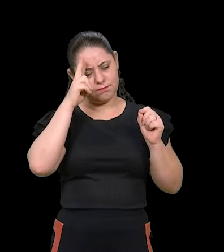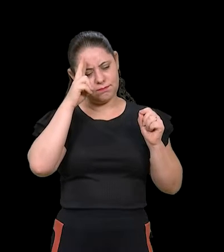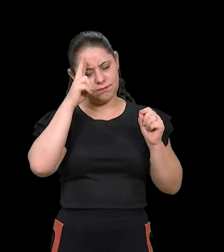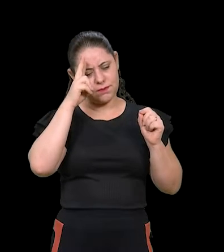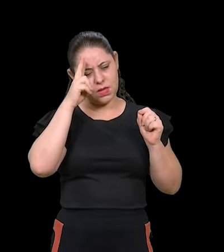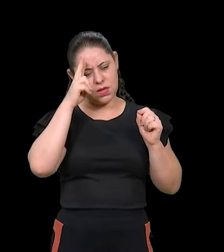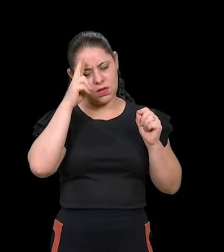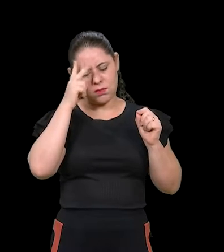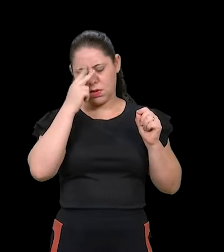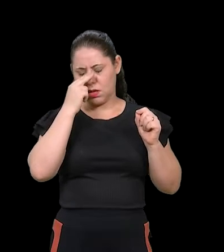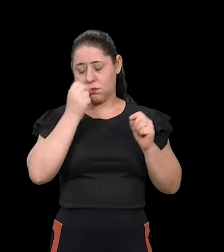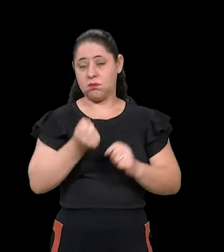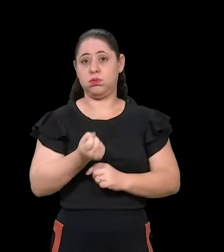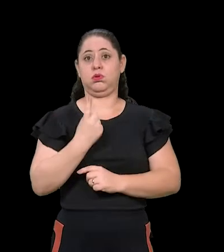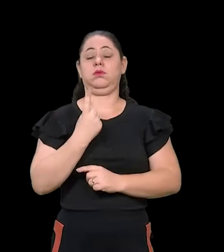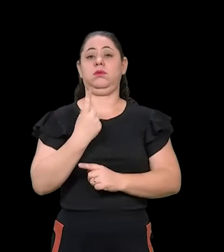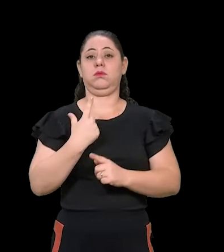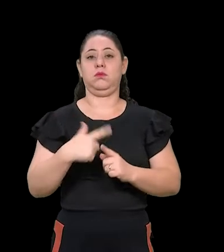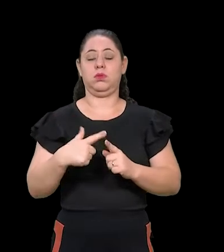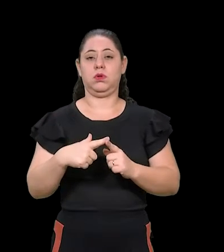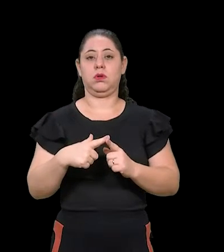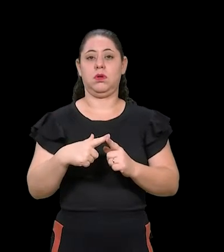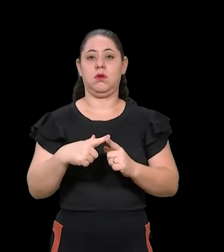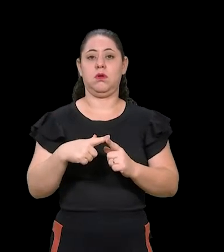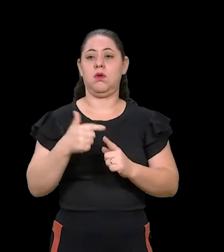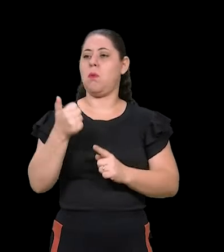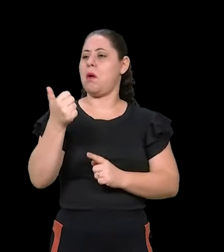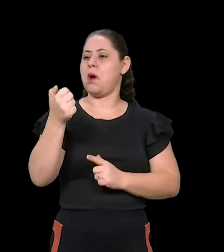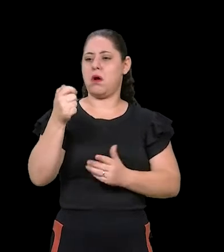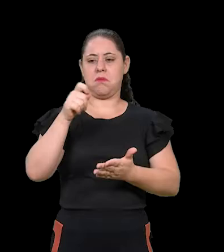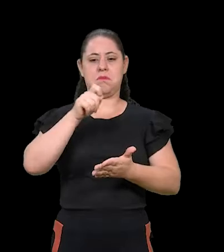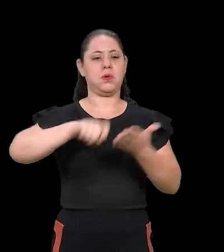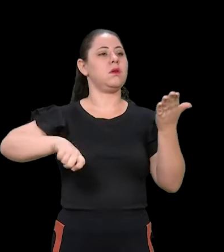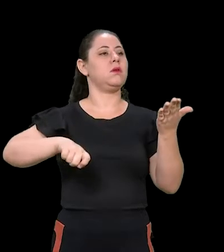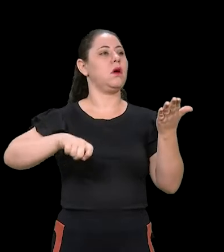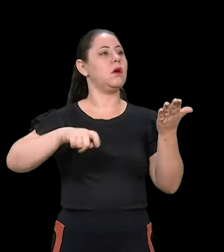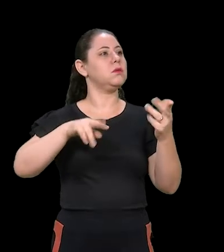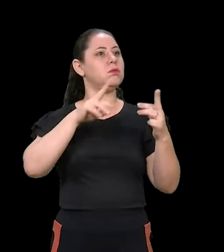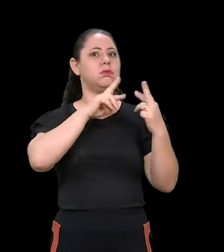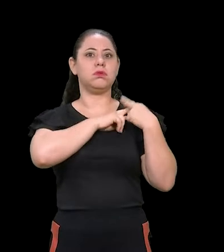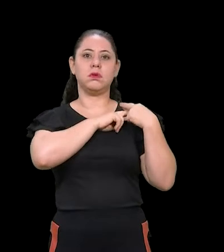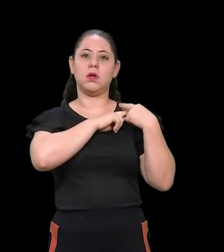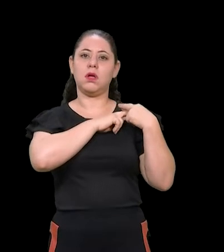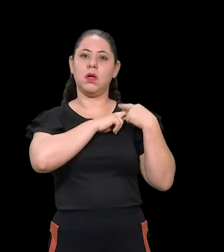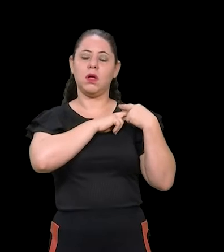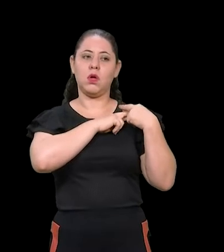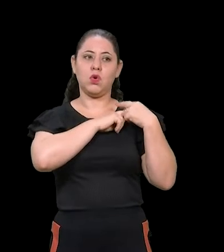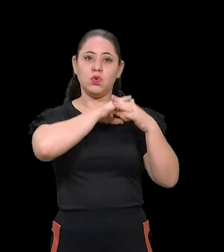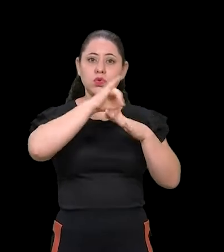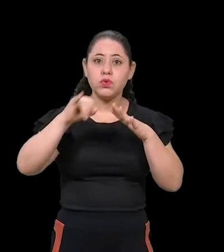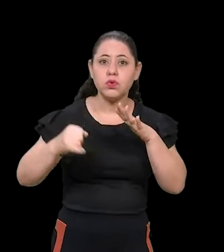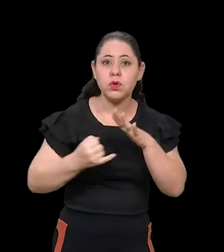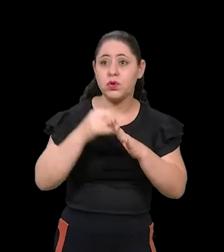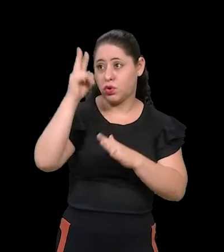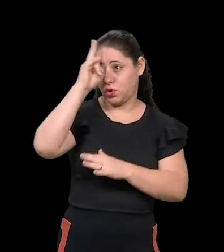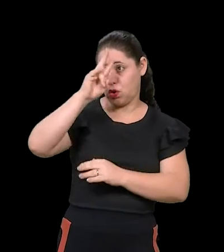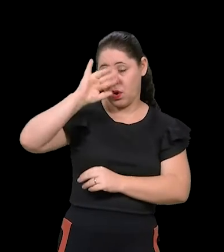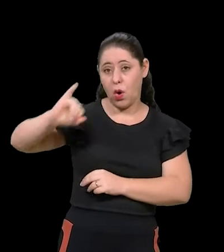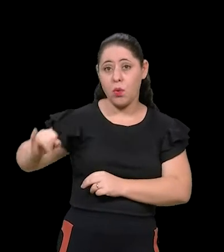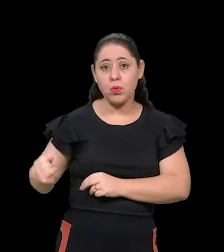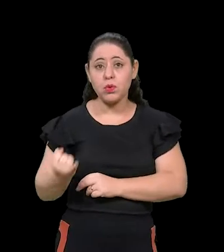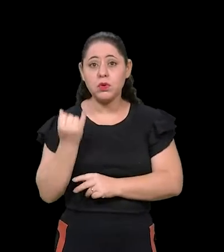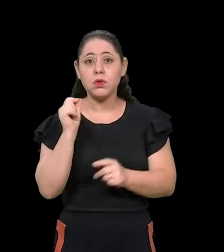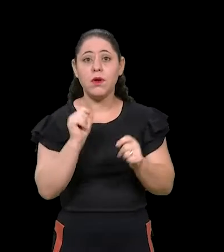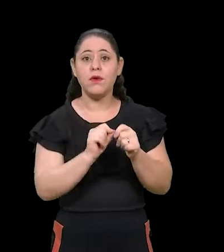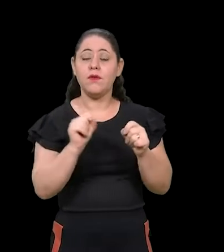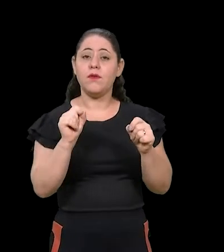assim, foi um impacto grande realmente, porque você passa a ter uma caneta, uma instituição que tem uma história e tem uma